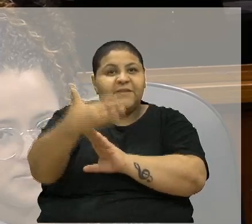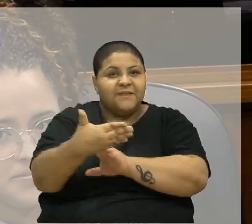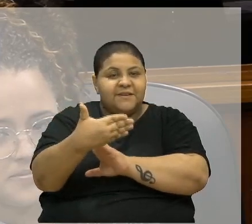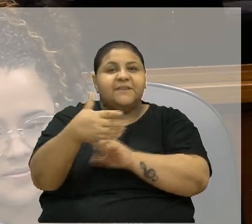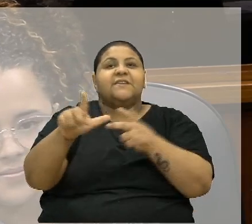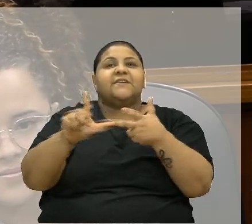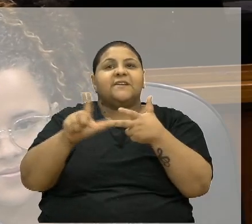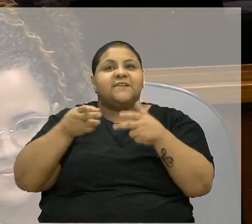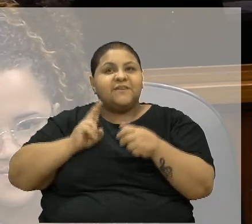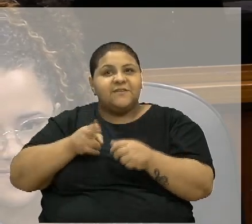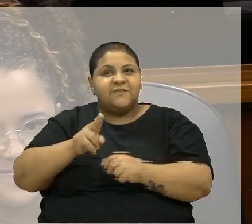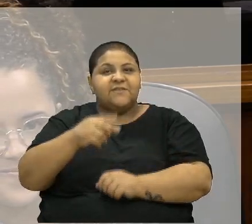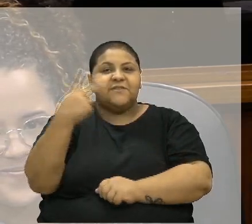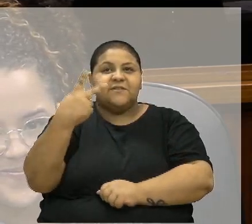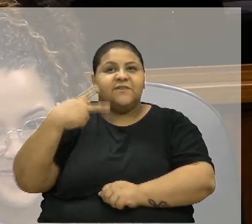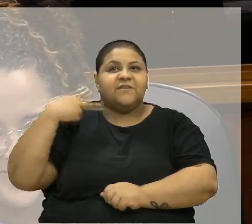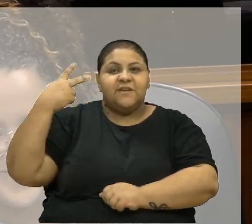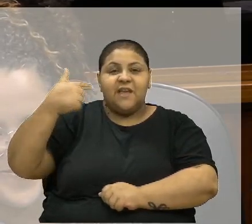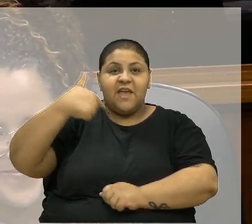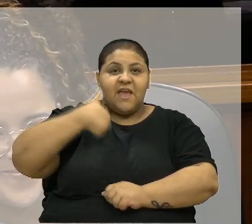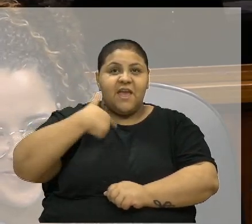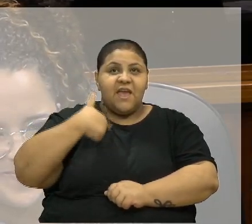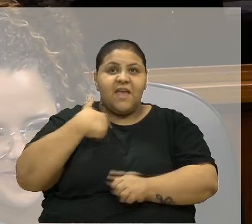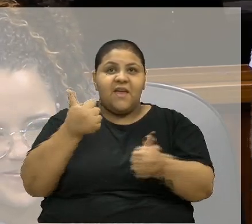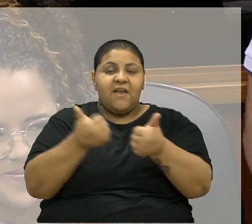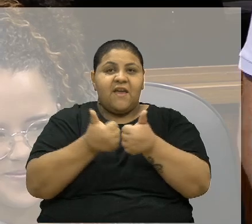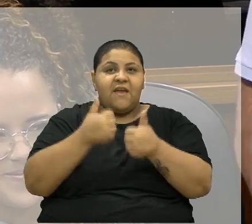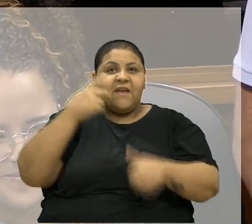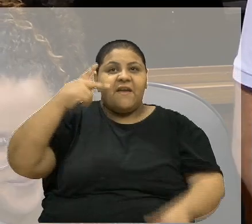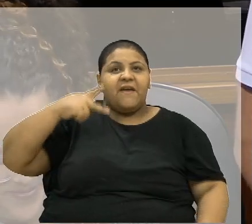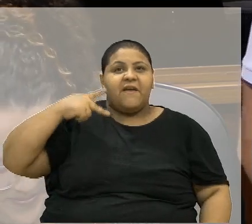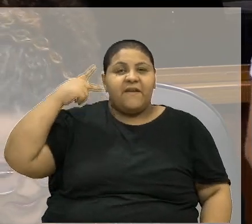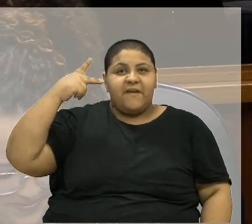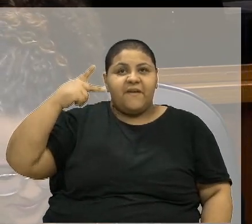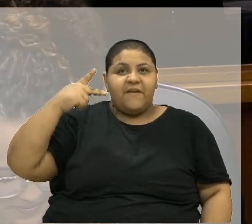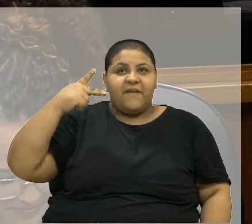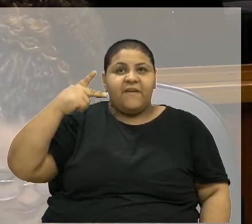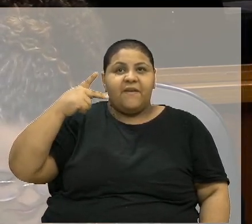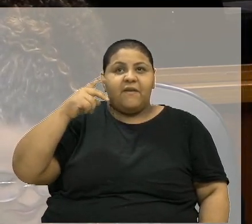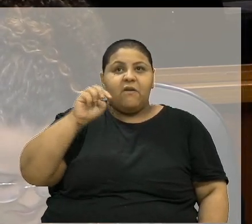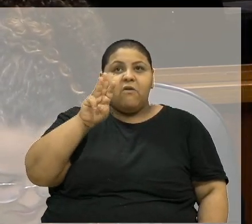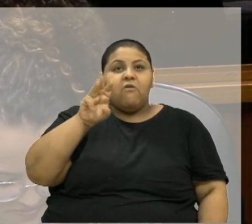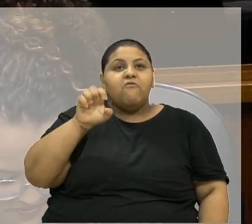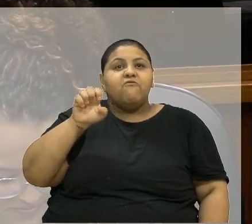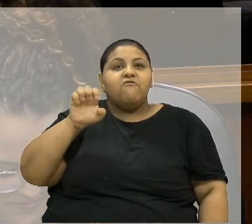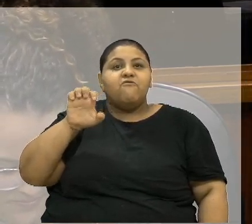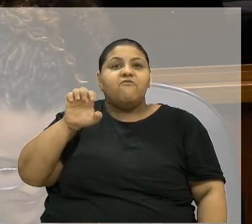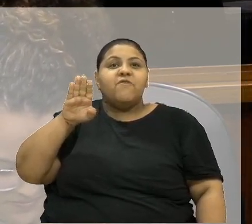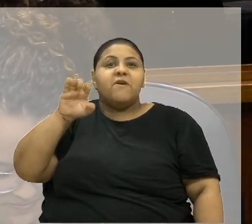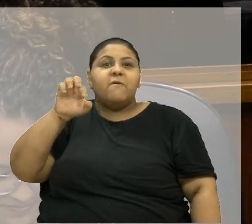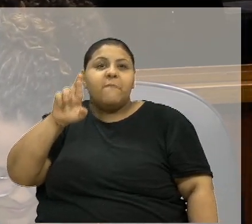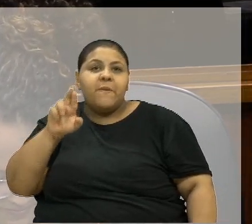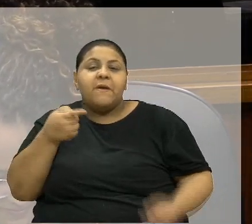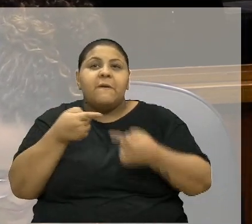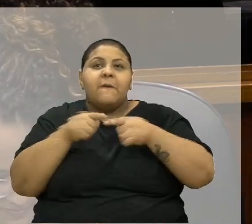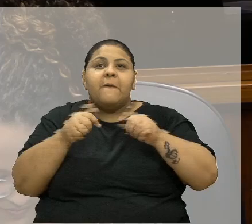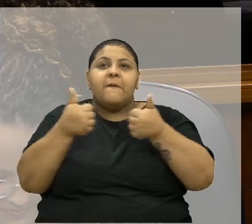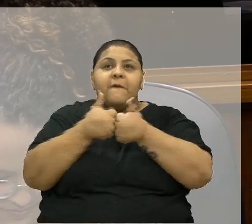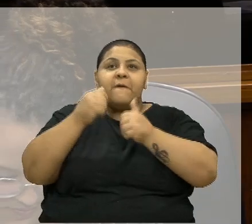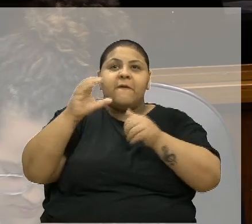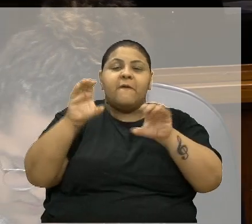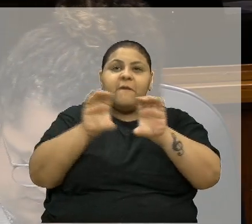legislatura seguimos 2 vereadores, eu e o vereador Weber. né? Mas estive lá na comunidade